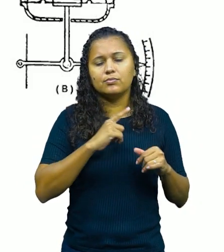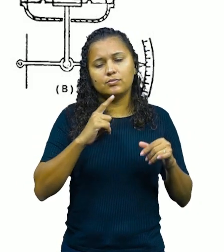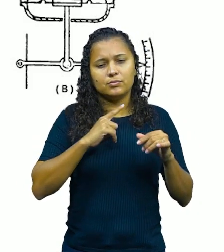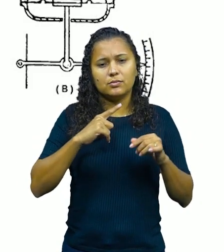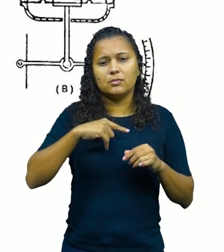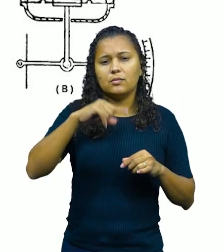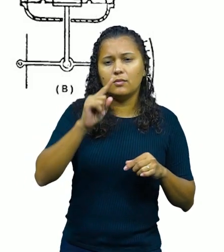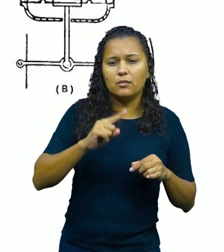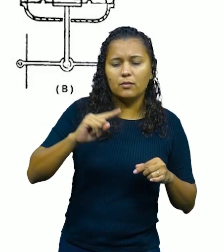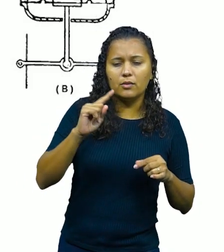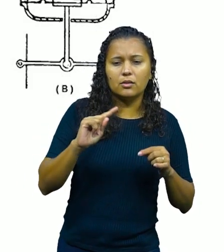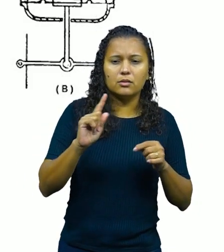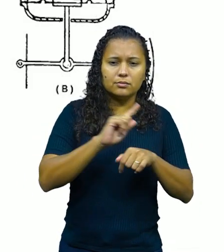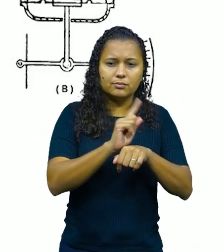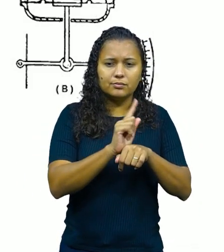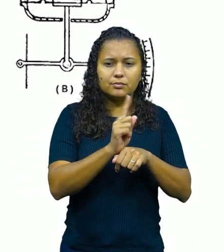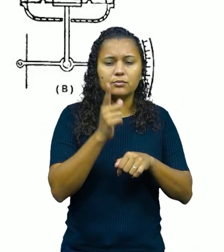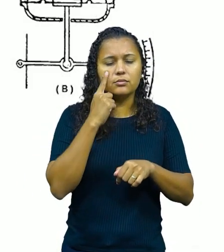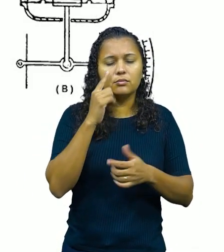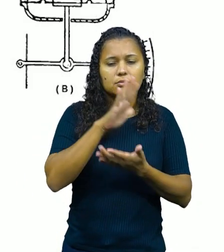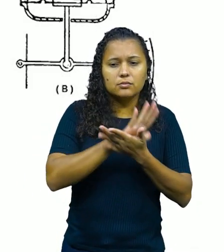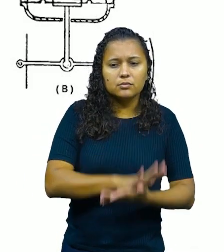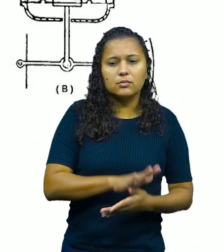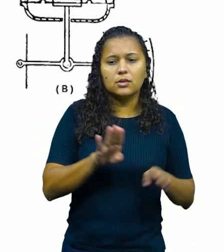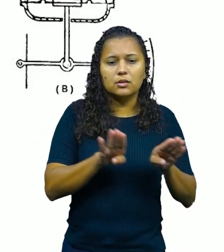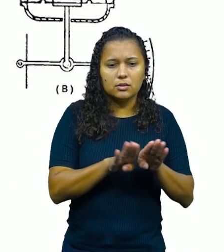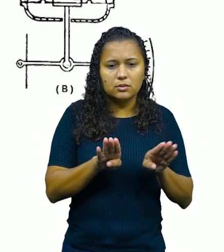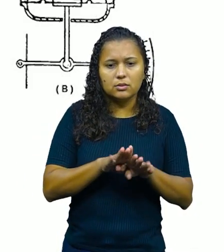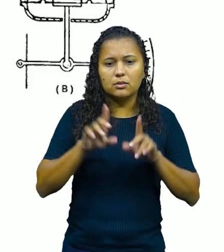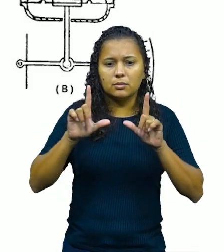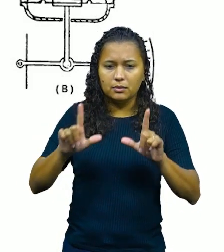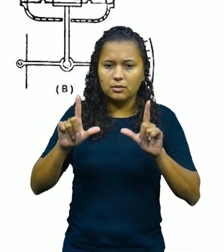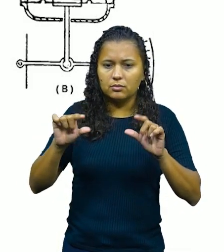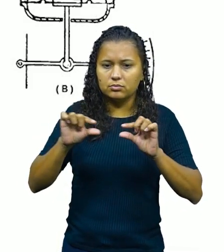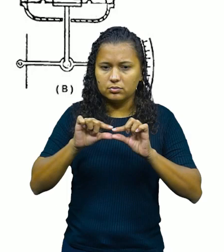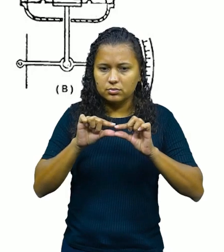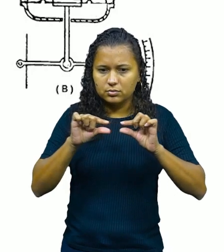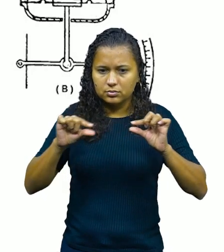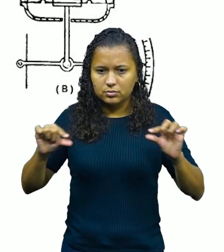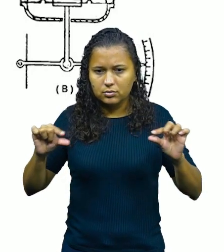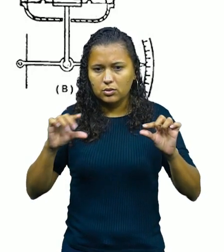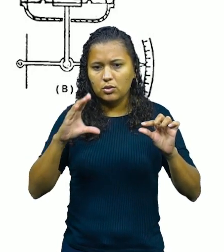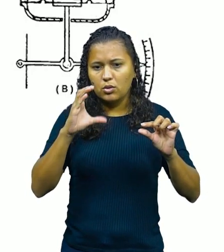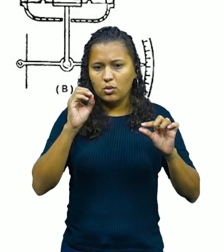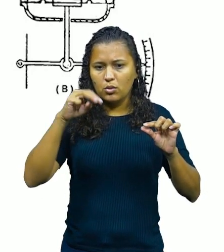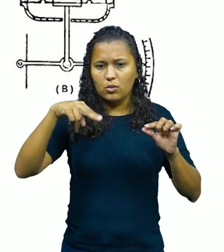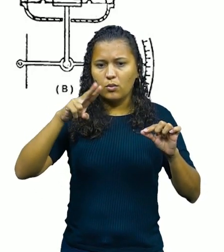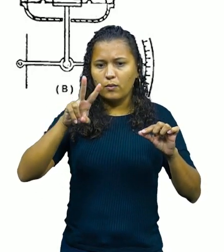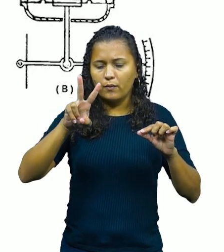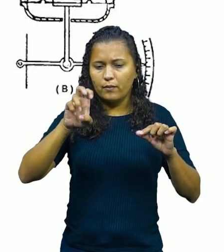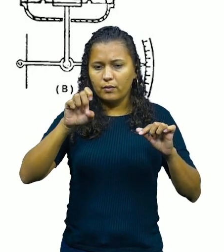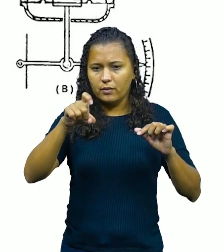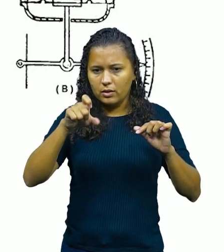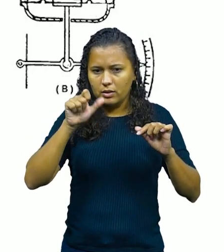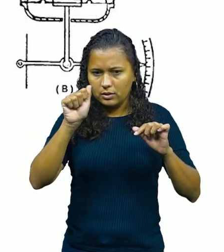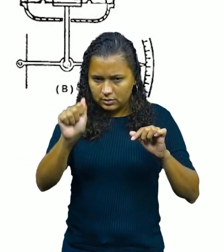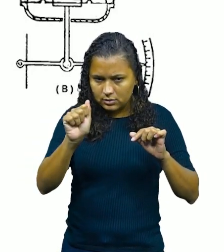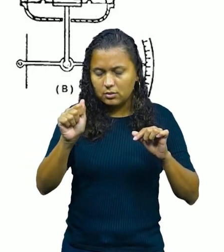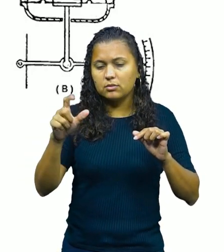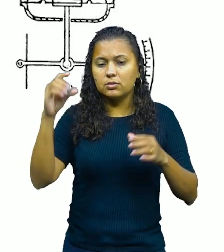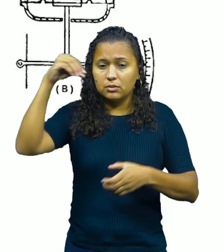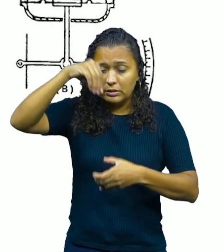que justamente elas que vão realizar a variação ali dentro da pressão, né? Você tem o de cápsula de diafragma convexa, onde ele vai estar